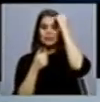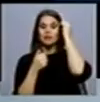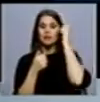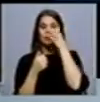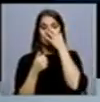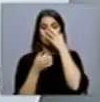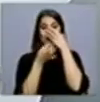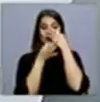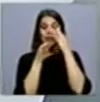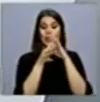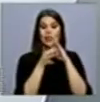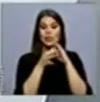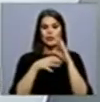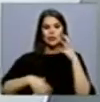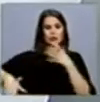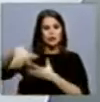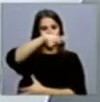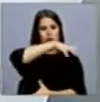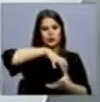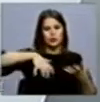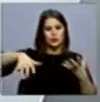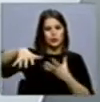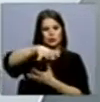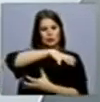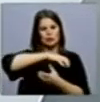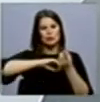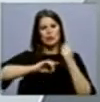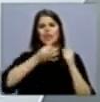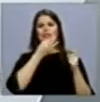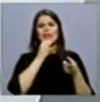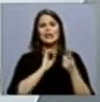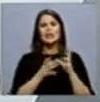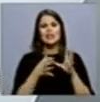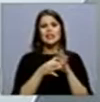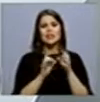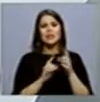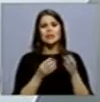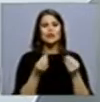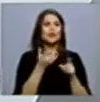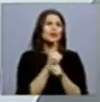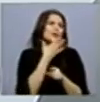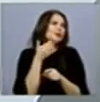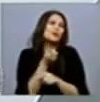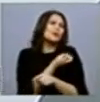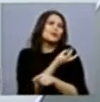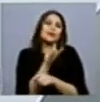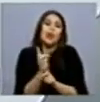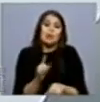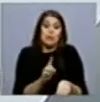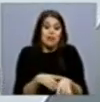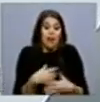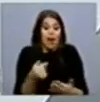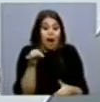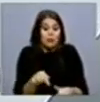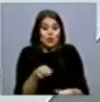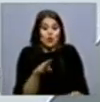de uma tempestade e mistério de uns anéis. O que é que nos vais contar? Temos tanta coisa bonita para contar e vamos começar já para